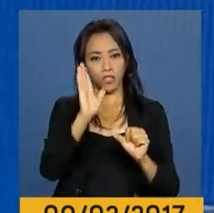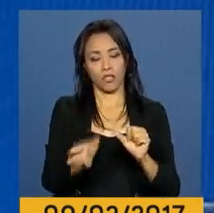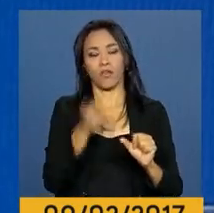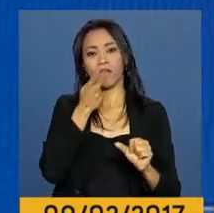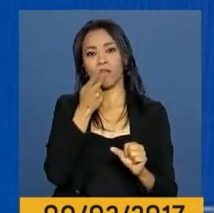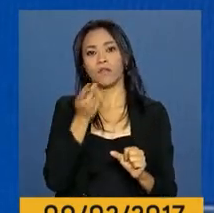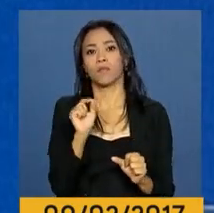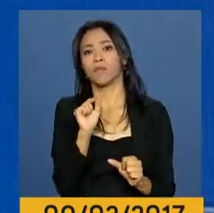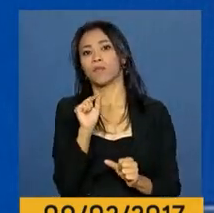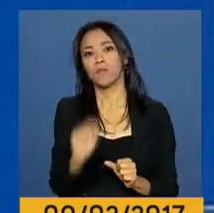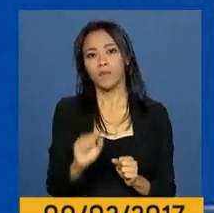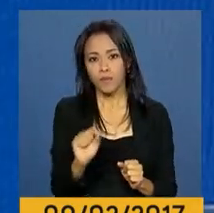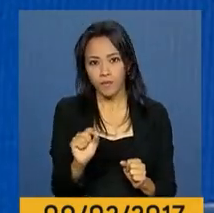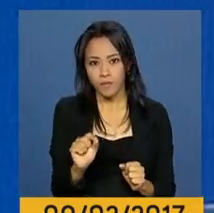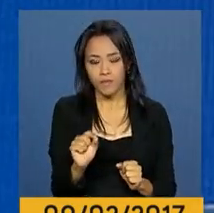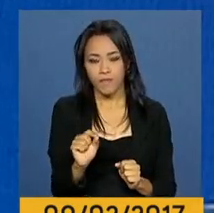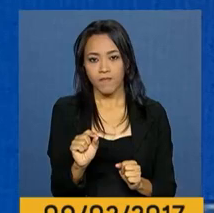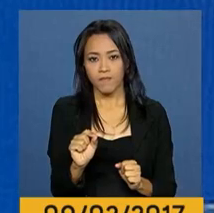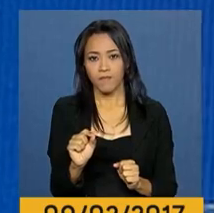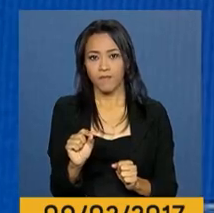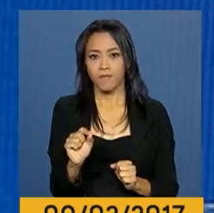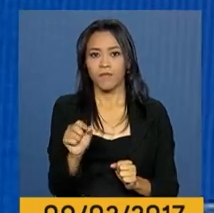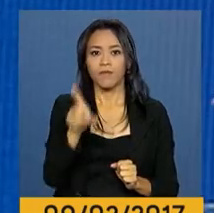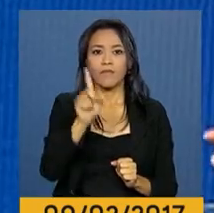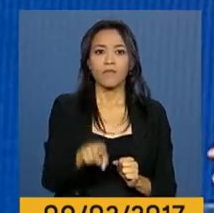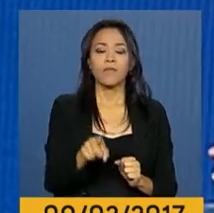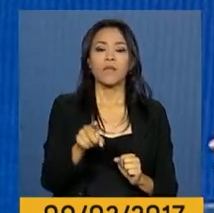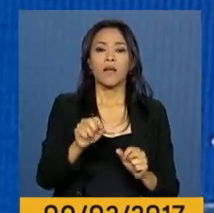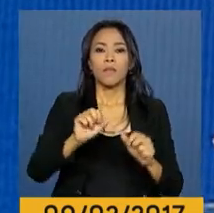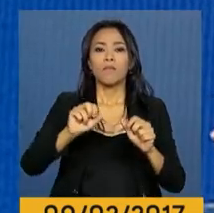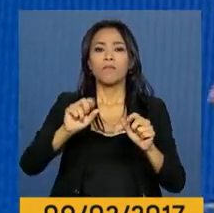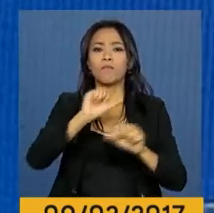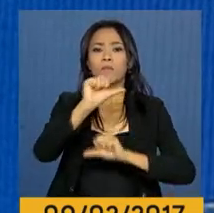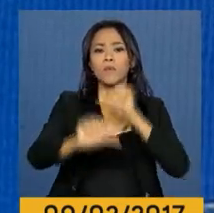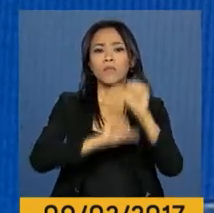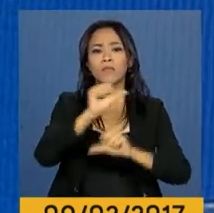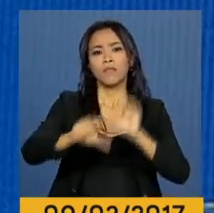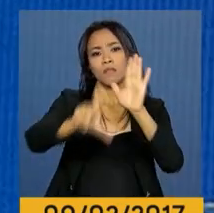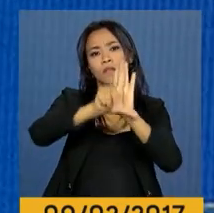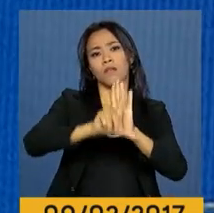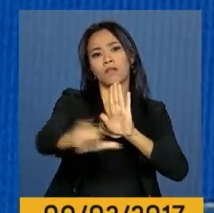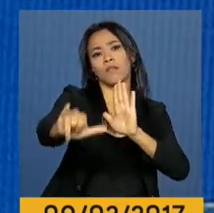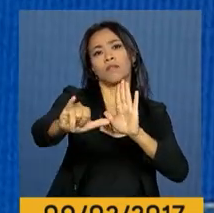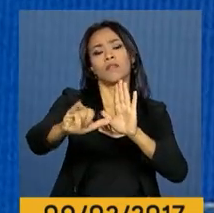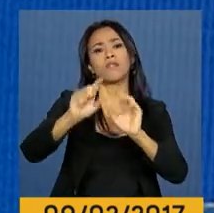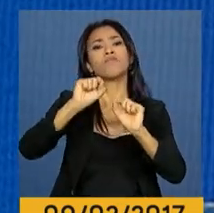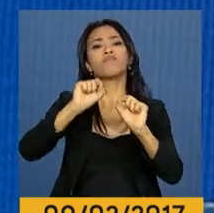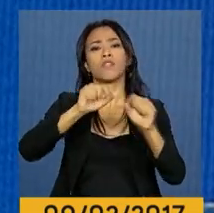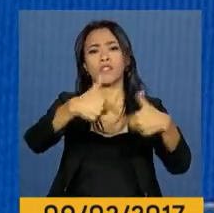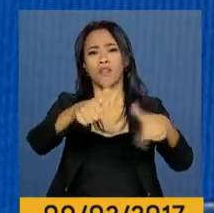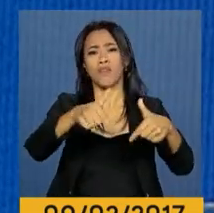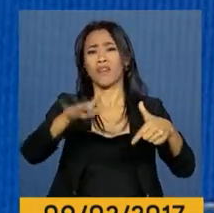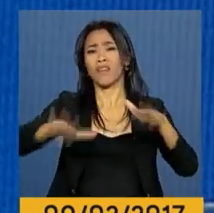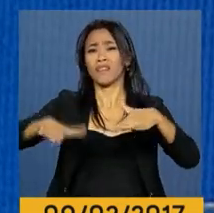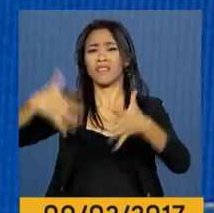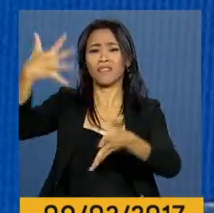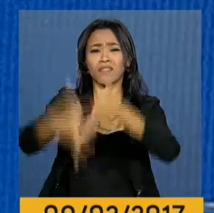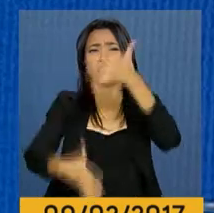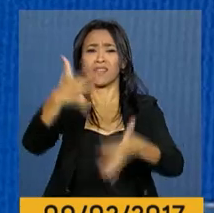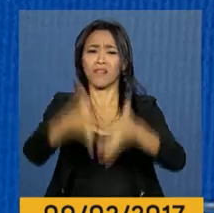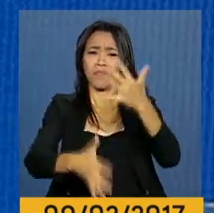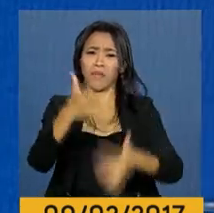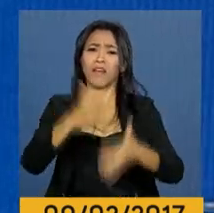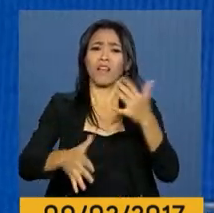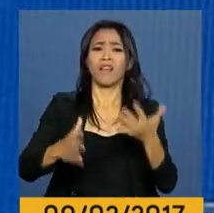era a modernização da legislação trabalhista que cria muitos embaraços para o nosso país e nós